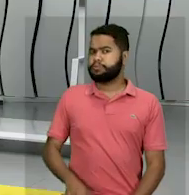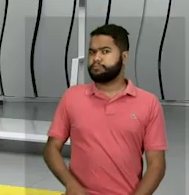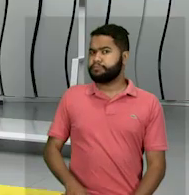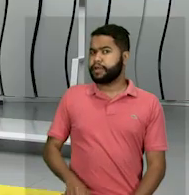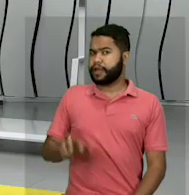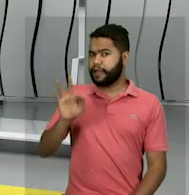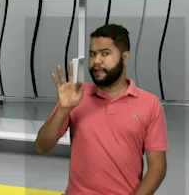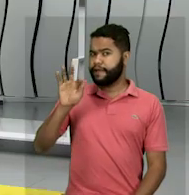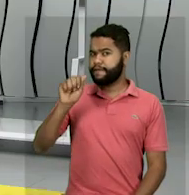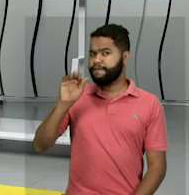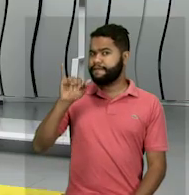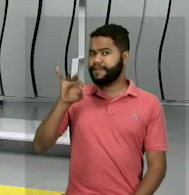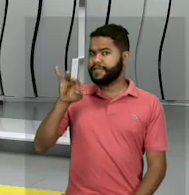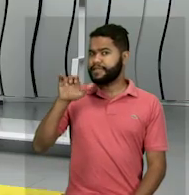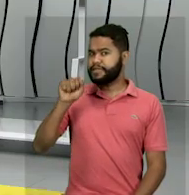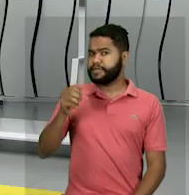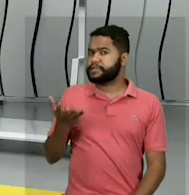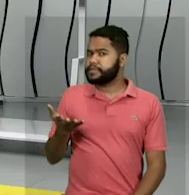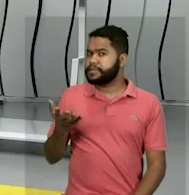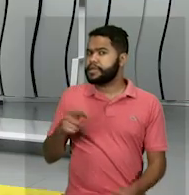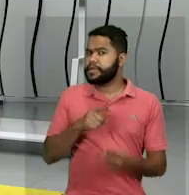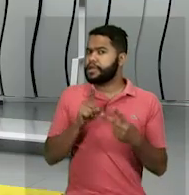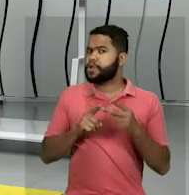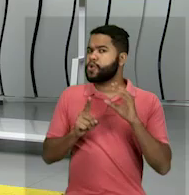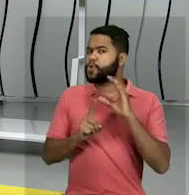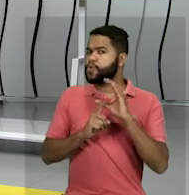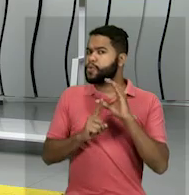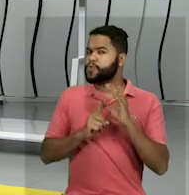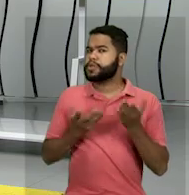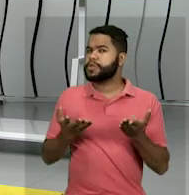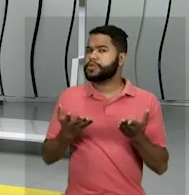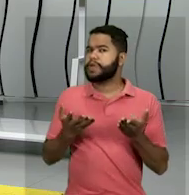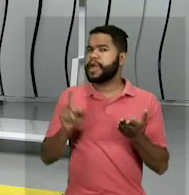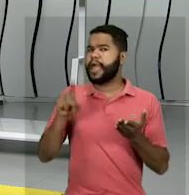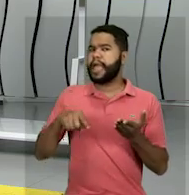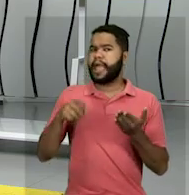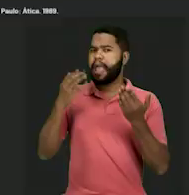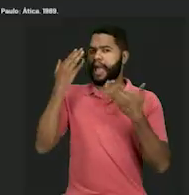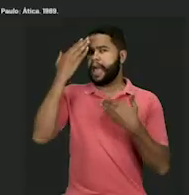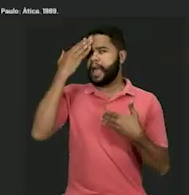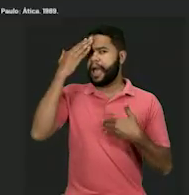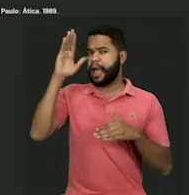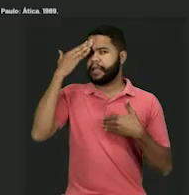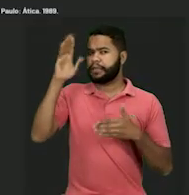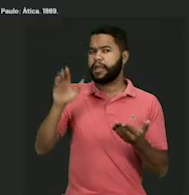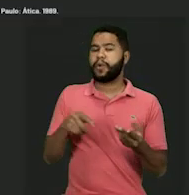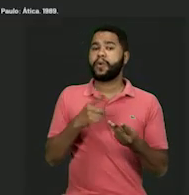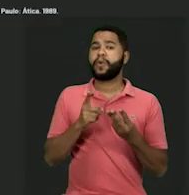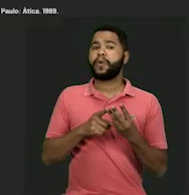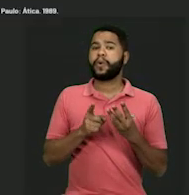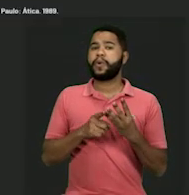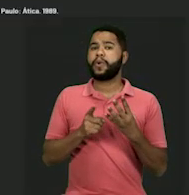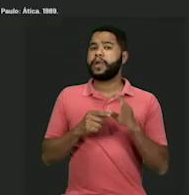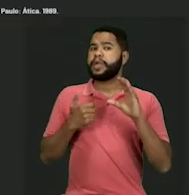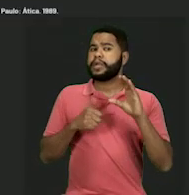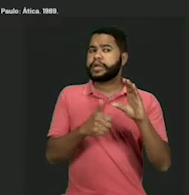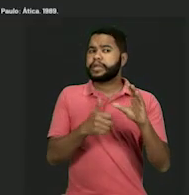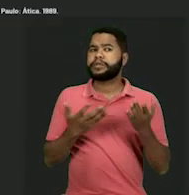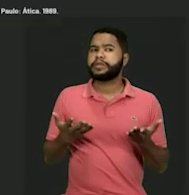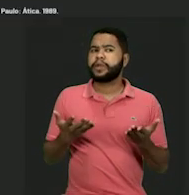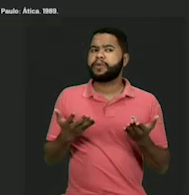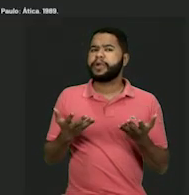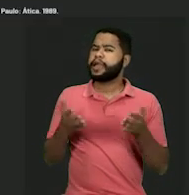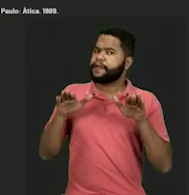fascista? É comunista? É ateu? É cristão? Quer sair?